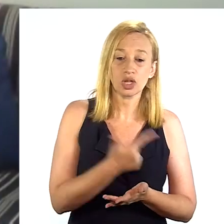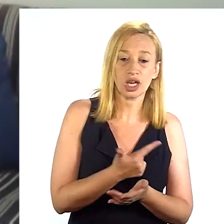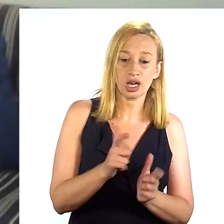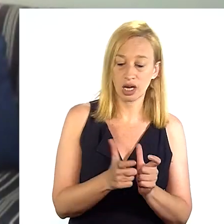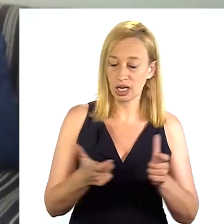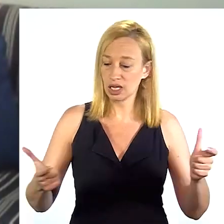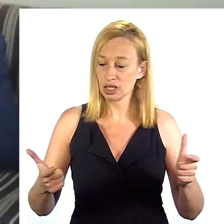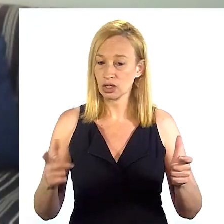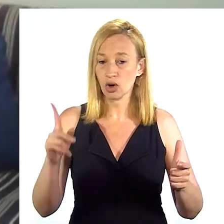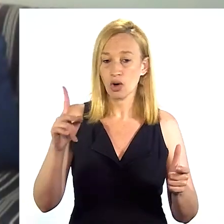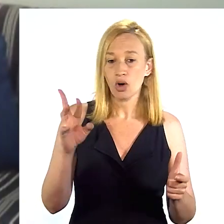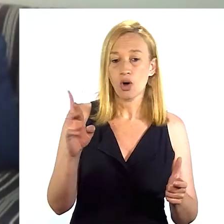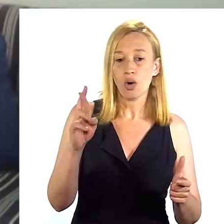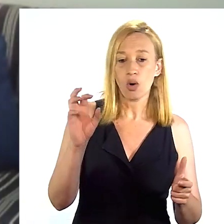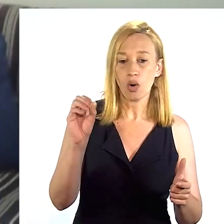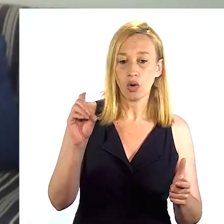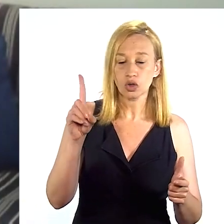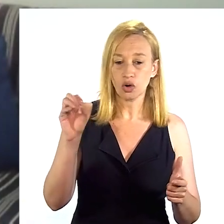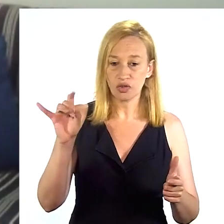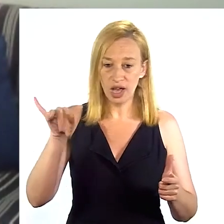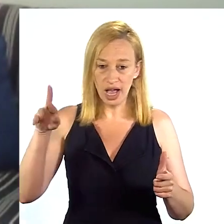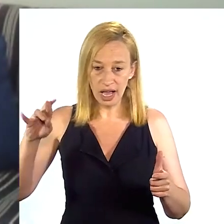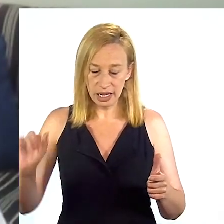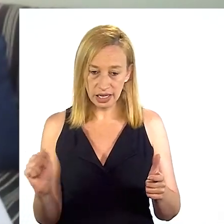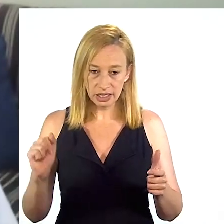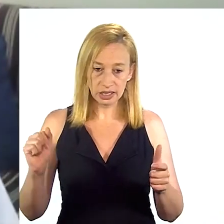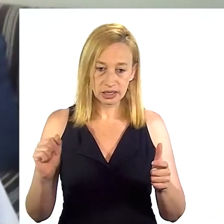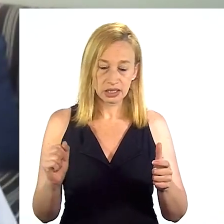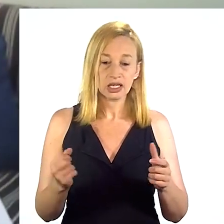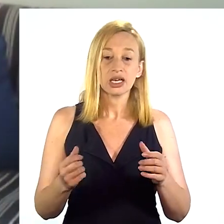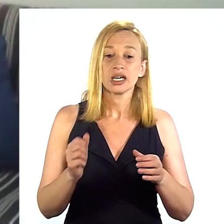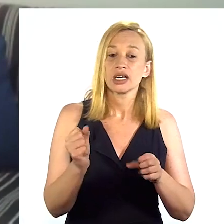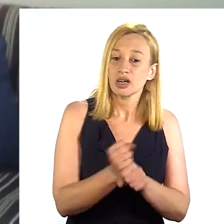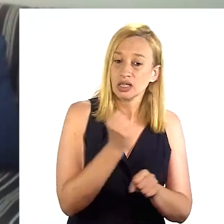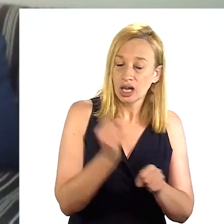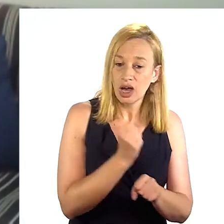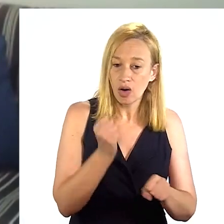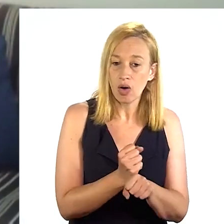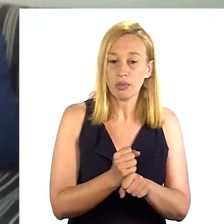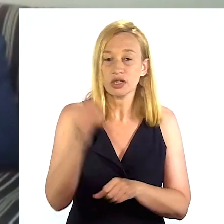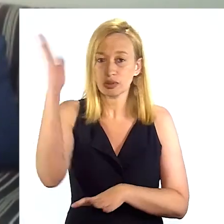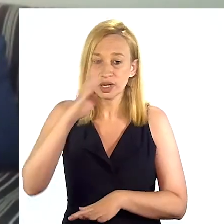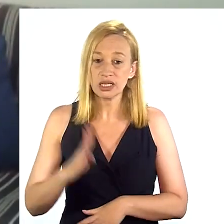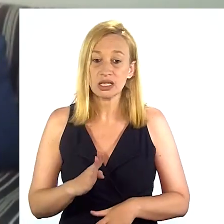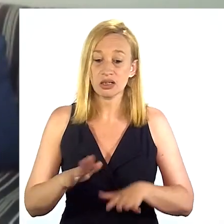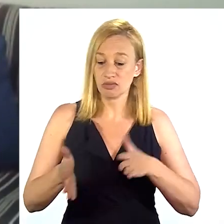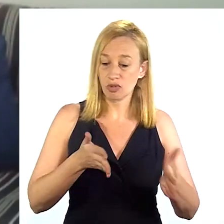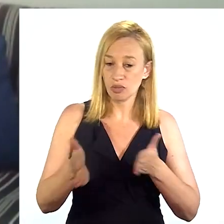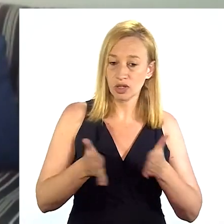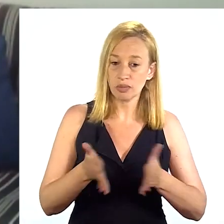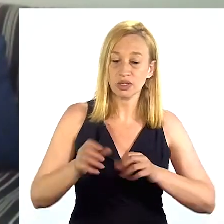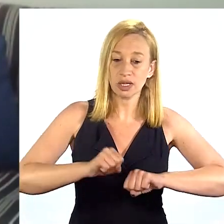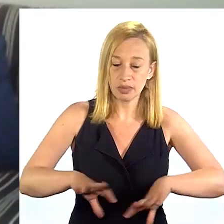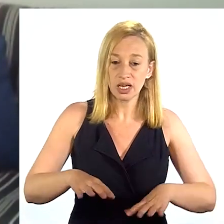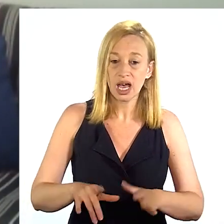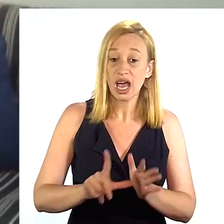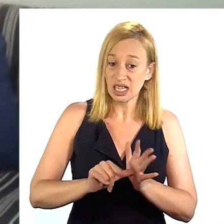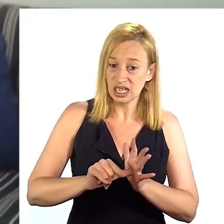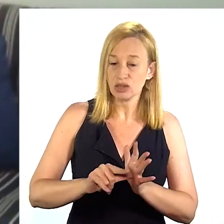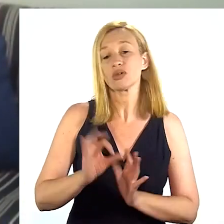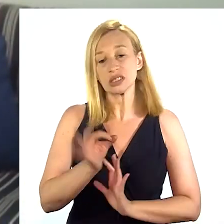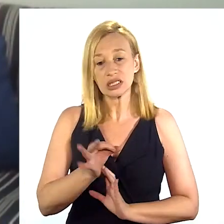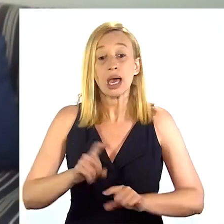maior concessão rodoviária já feita no Brasil. Então, esse período da pandemia atrasou